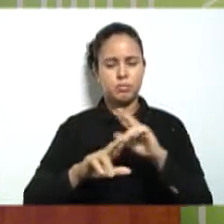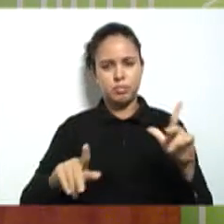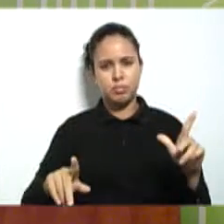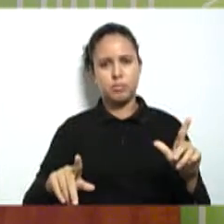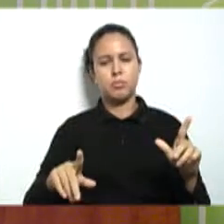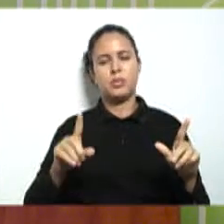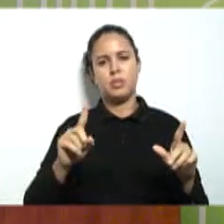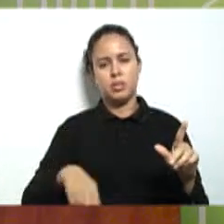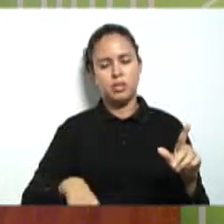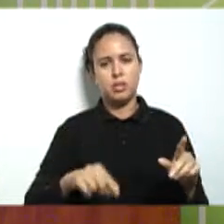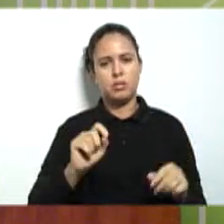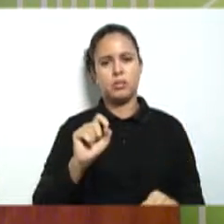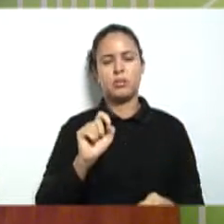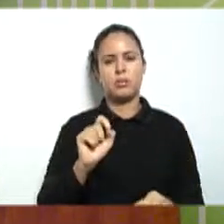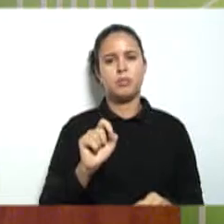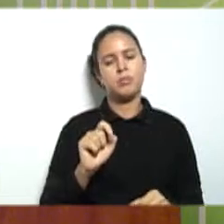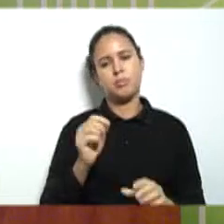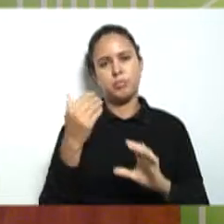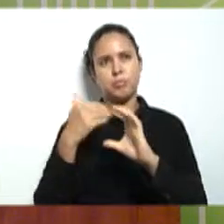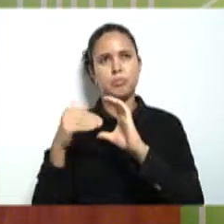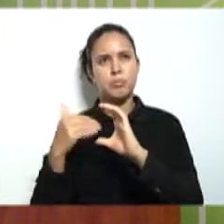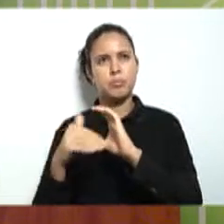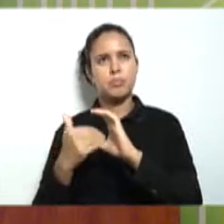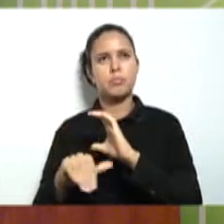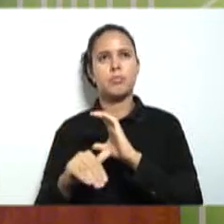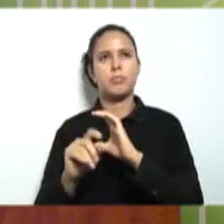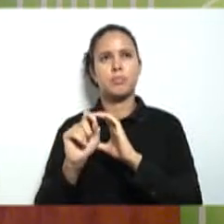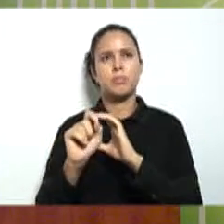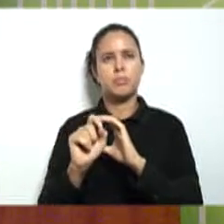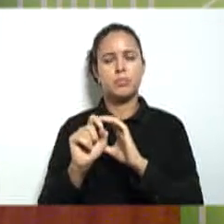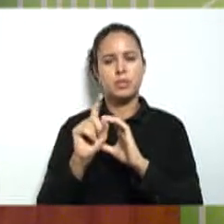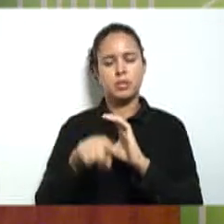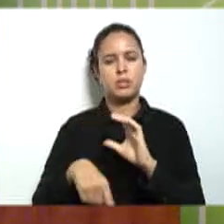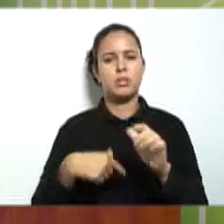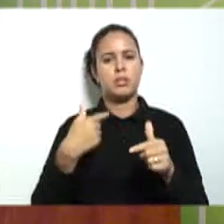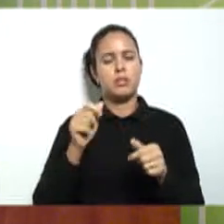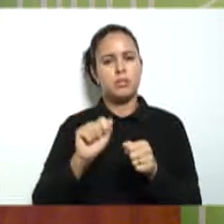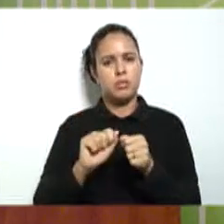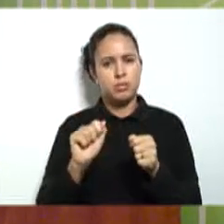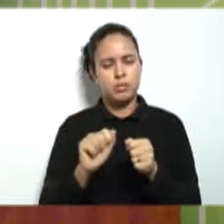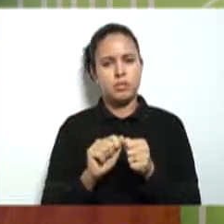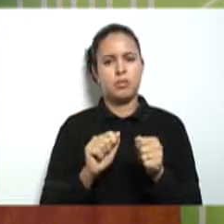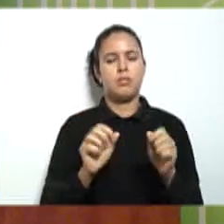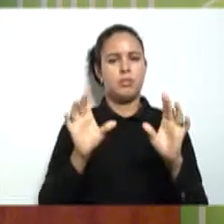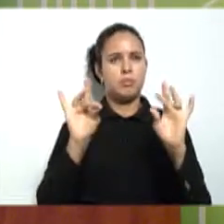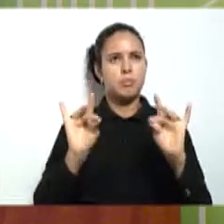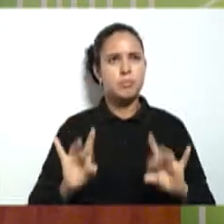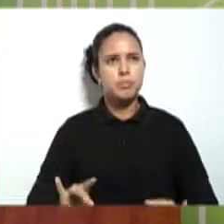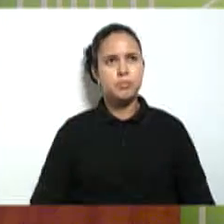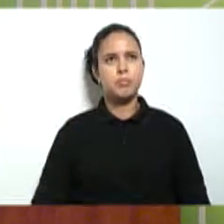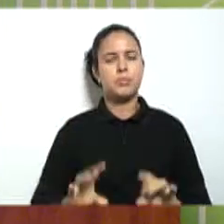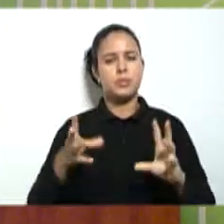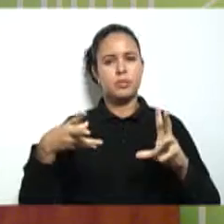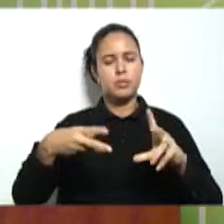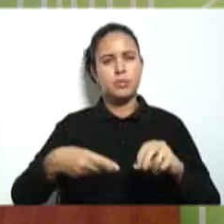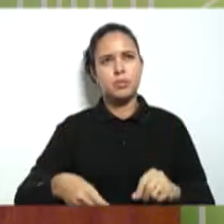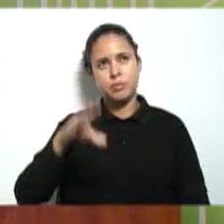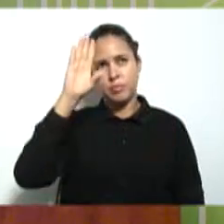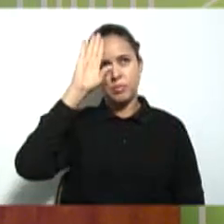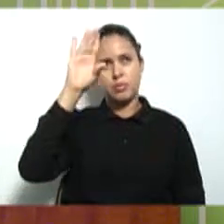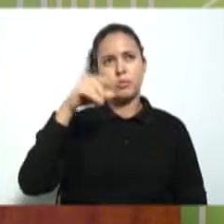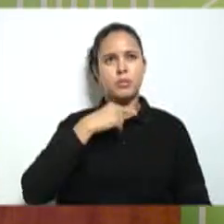mandou por escrito para os polos, para vocês aí na escola, é um material que a gente fez bastante detalhado. A gente tentou cobrir todas as principais